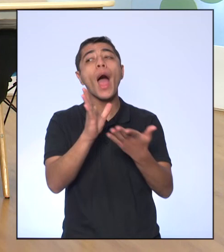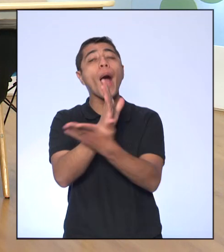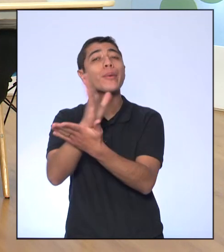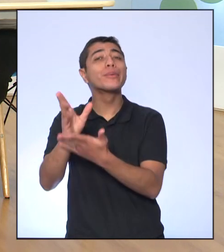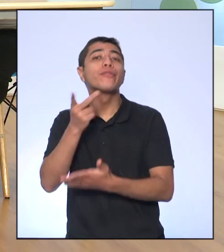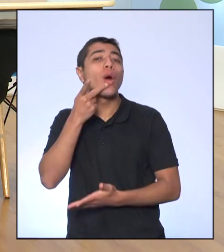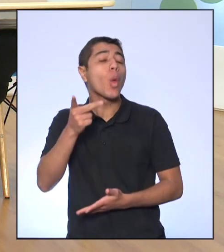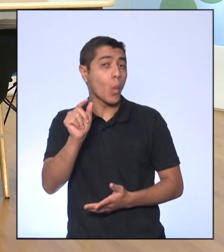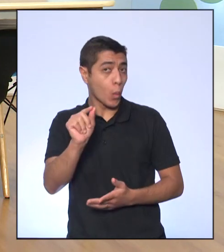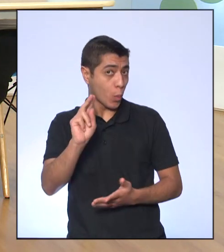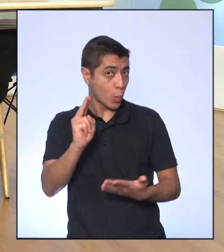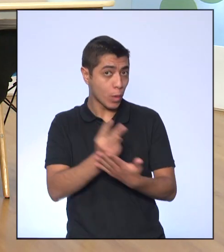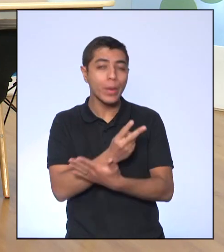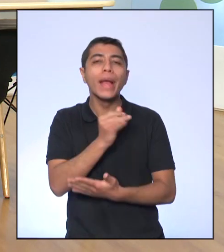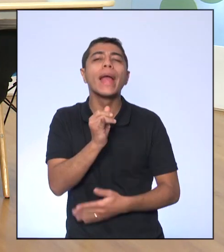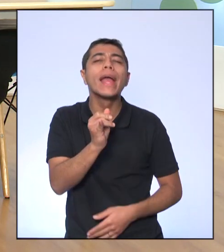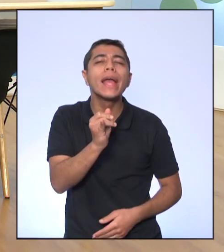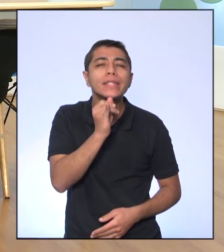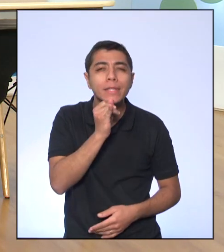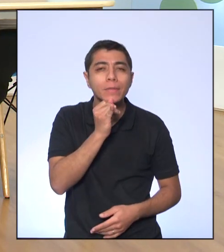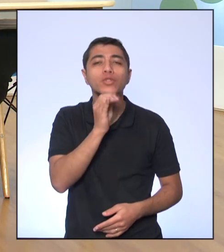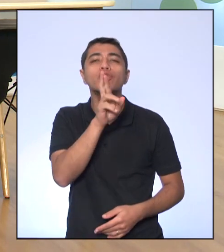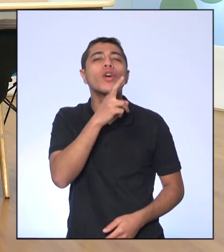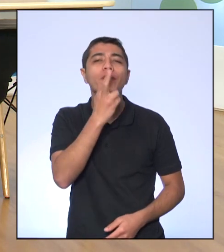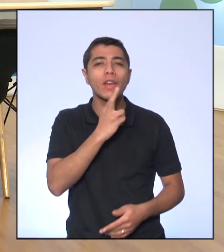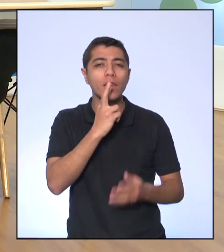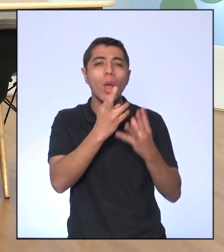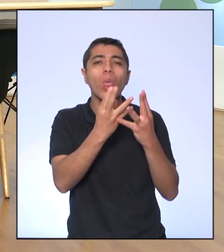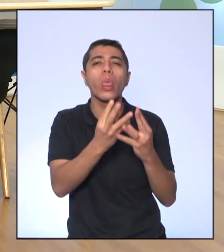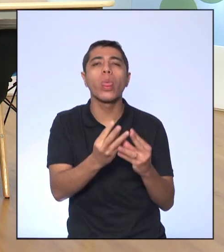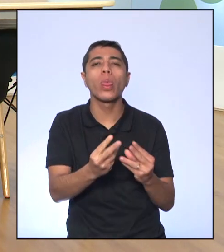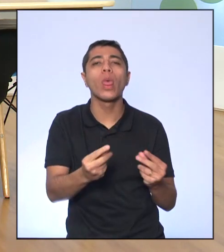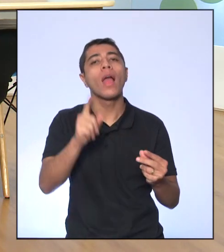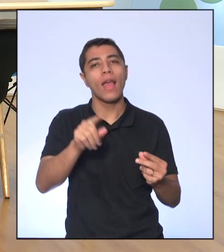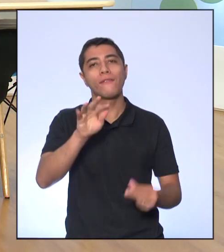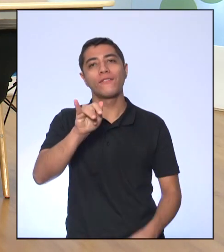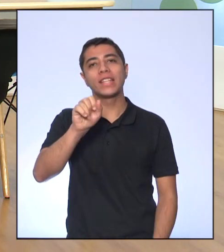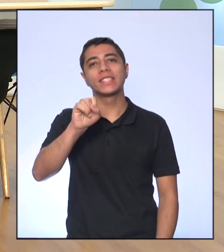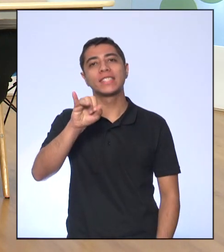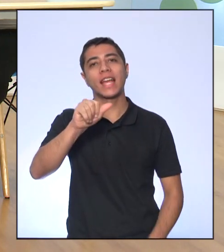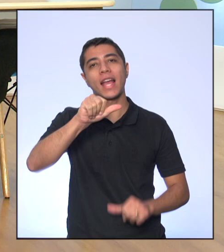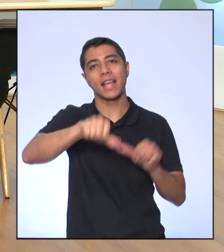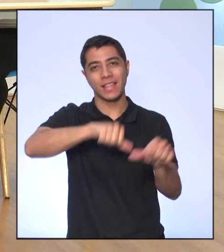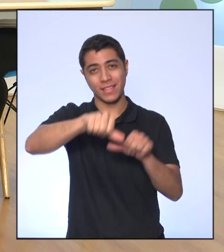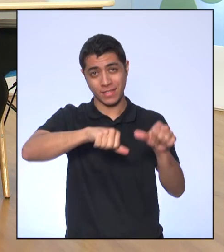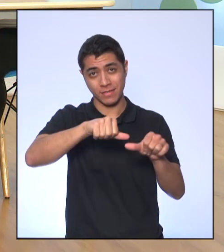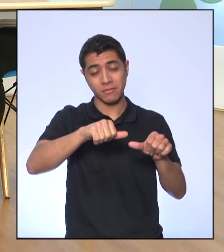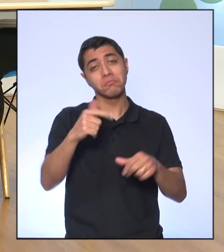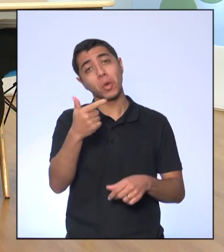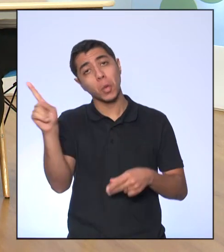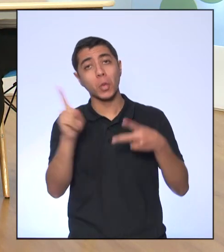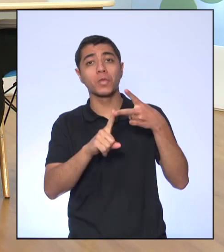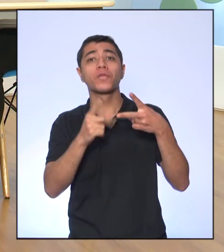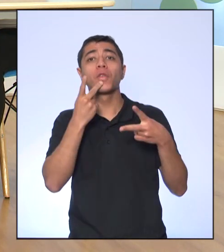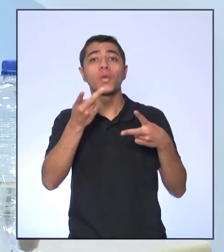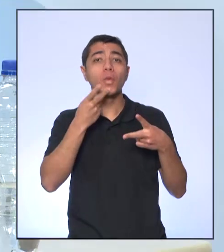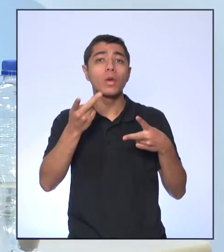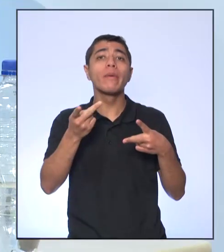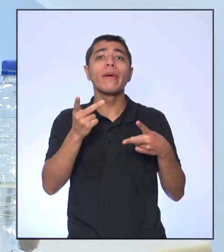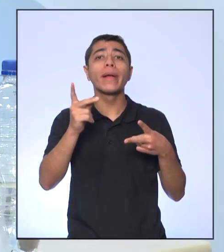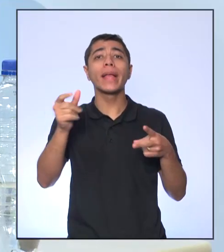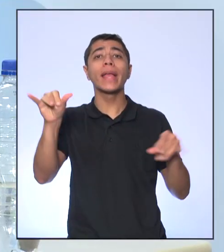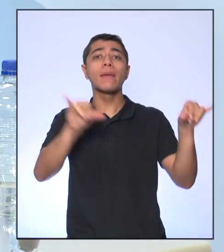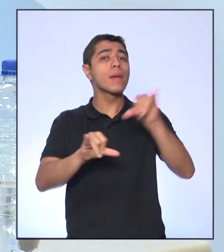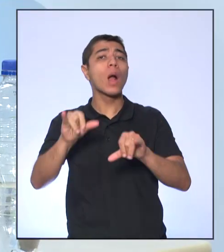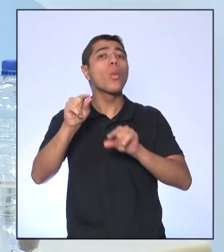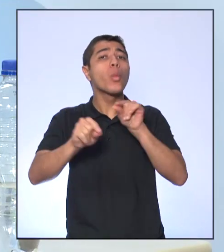transformação física. Tem gente que colocou aqui transformação química, como pintar o cabelo, queimar o combustível e também